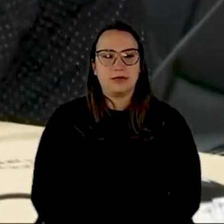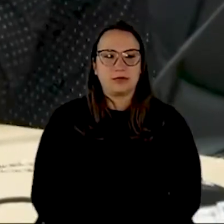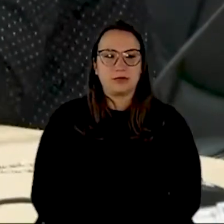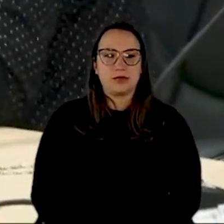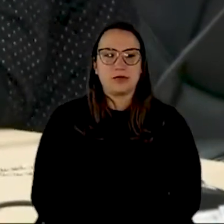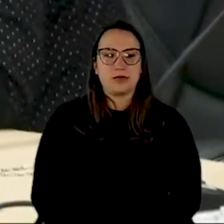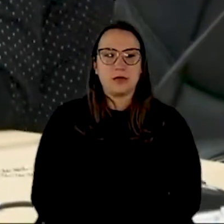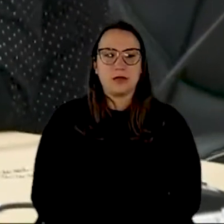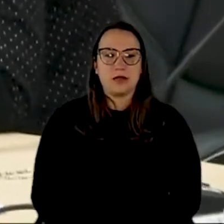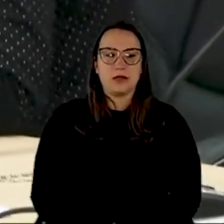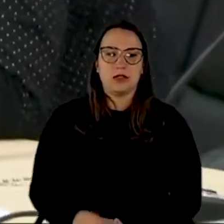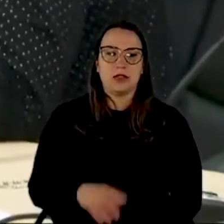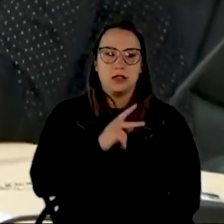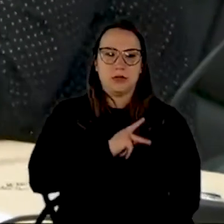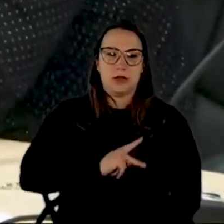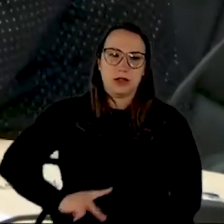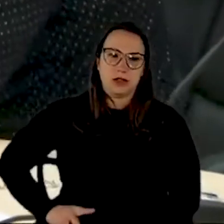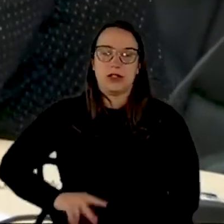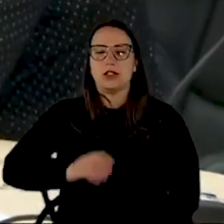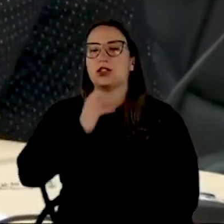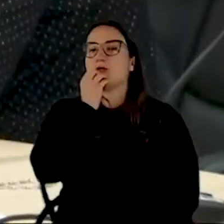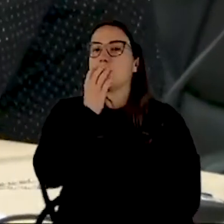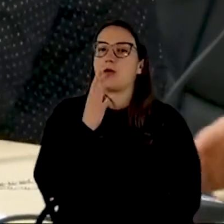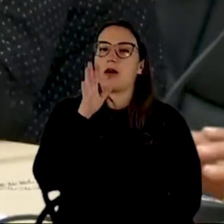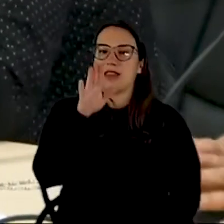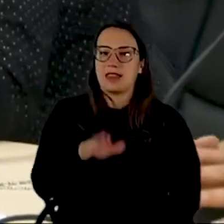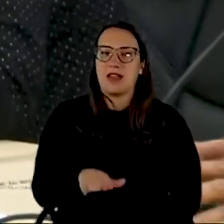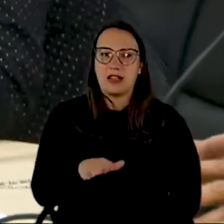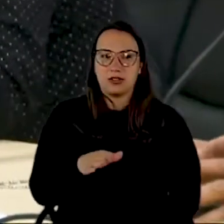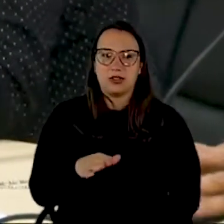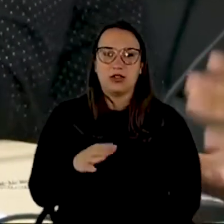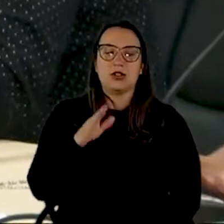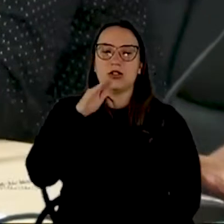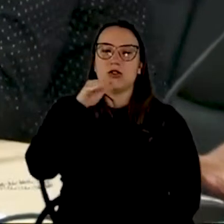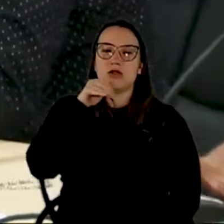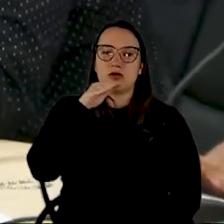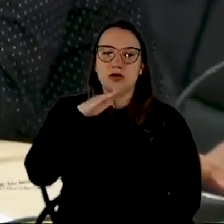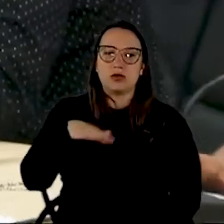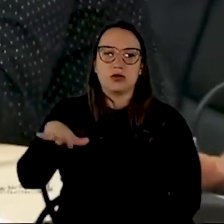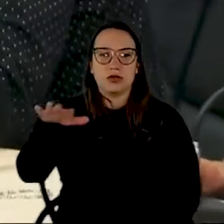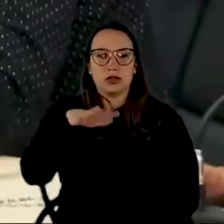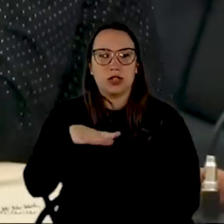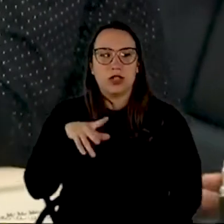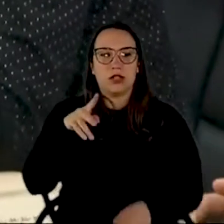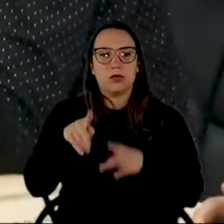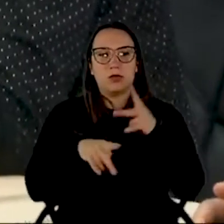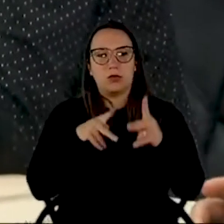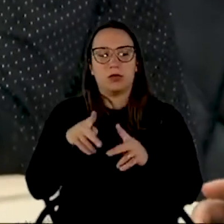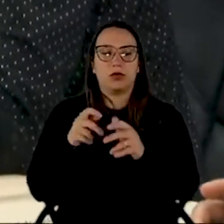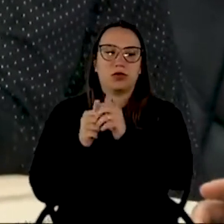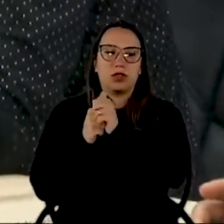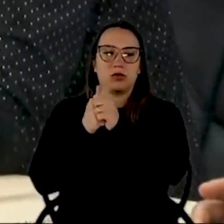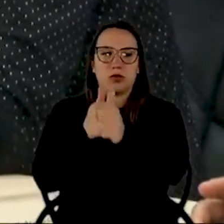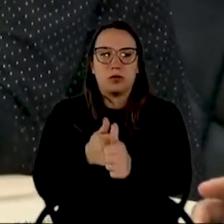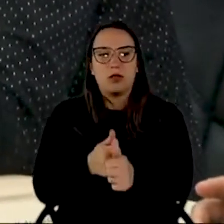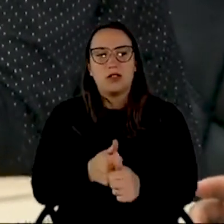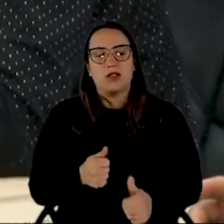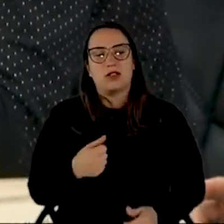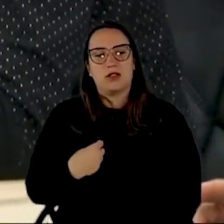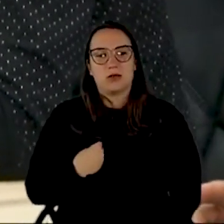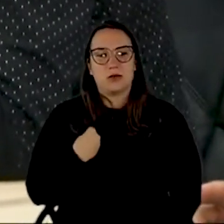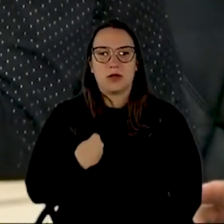Presidente, boa tarde aos nobres colegas vereadores, funcionários dessa casa, público que nos acompanha, público aqui presente